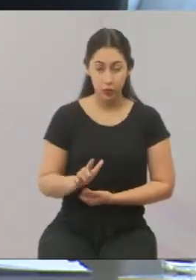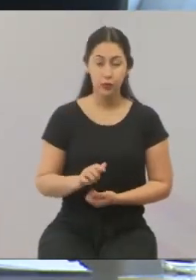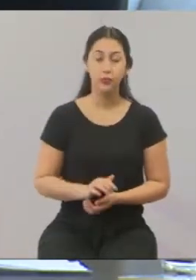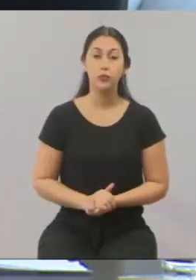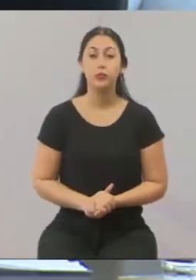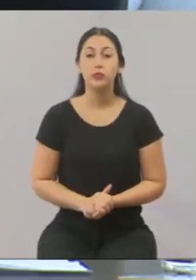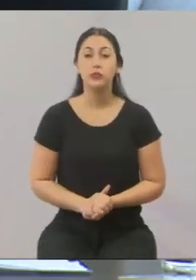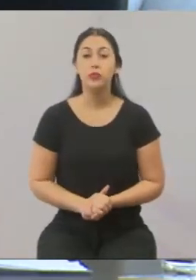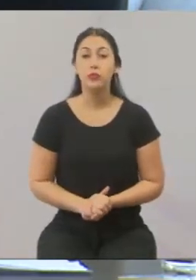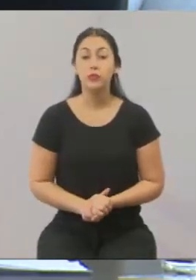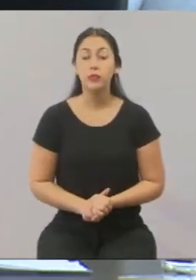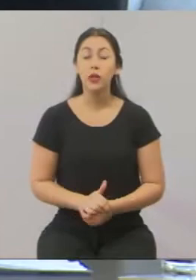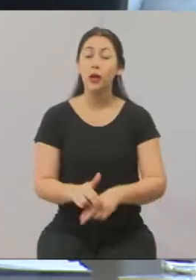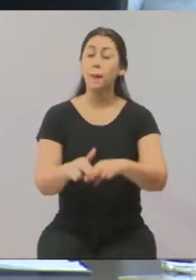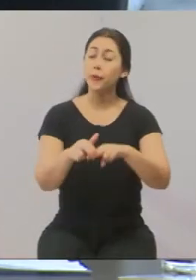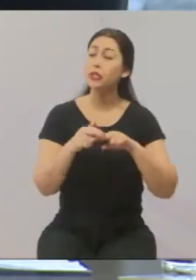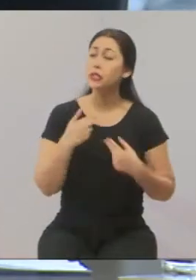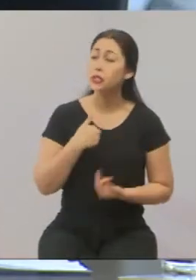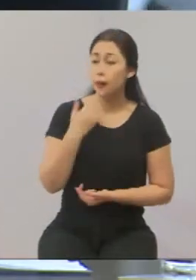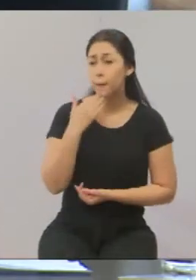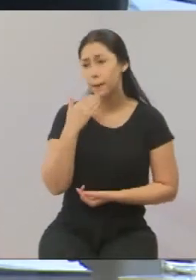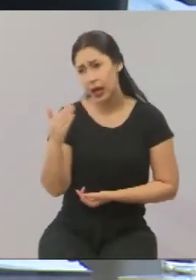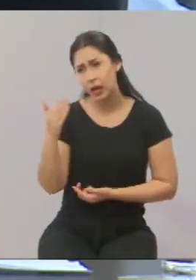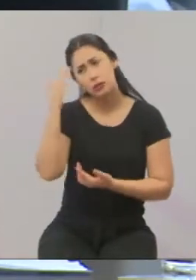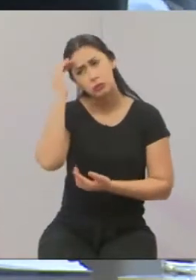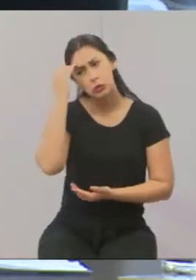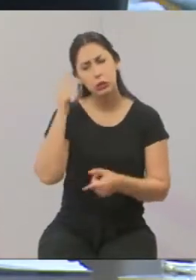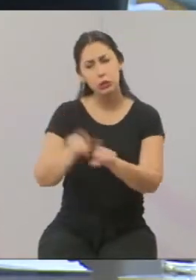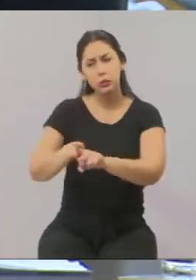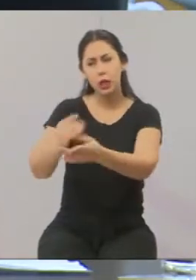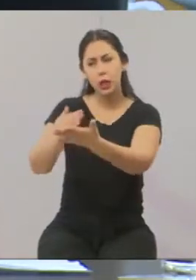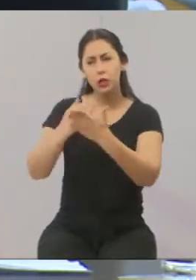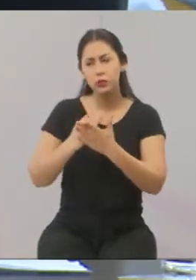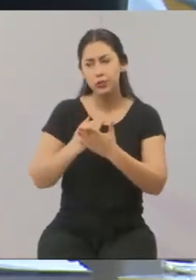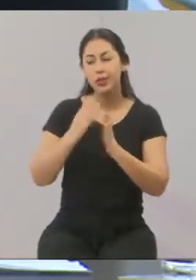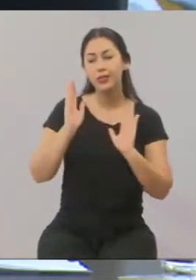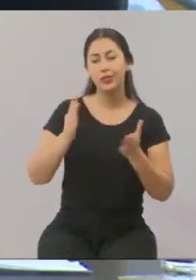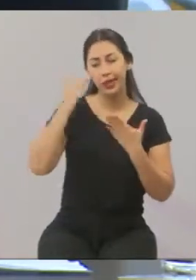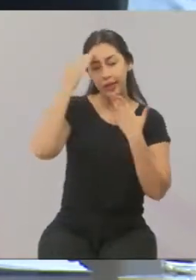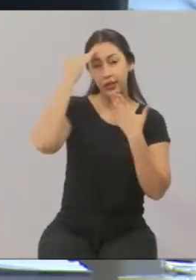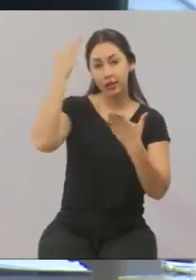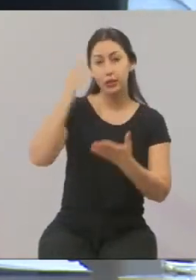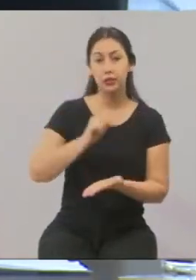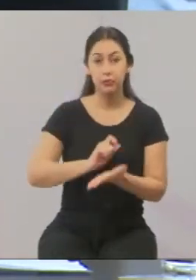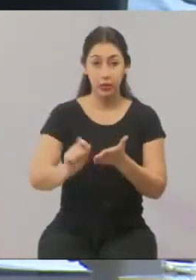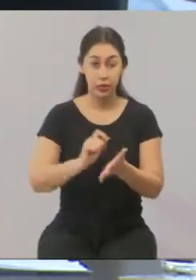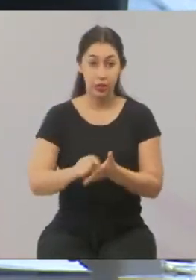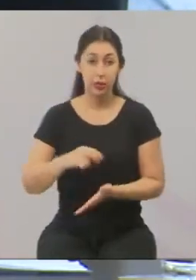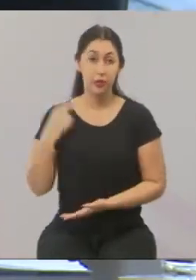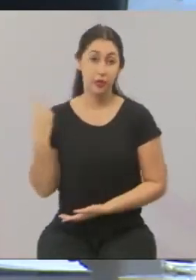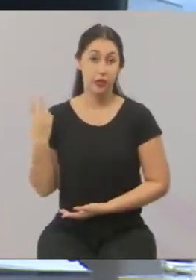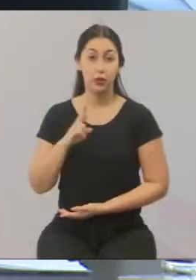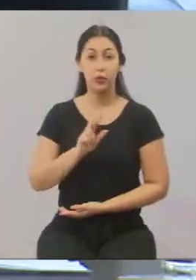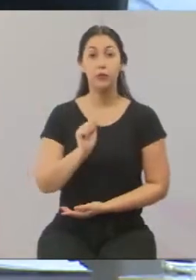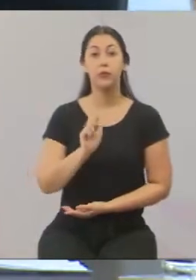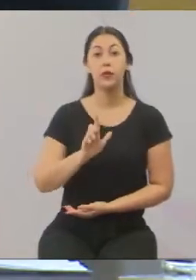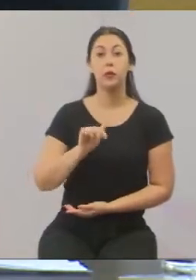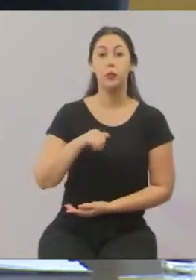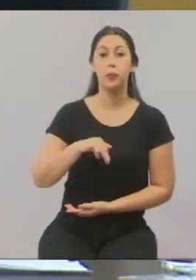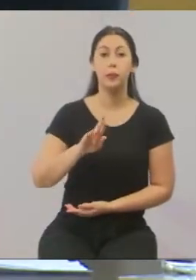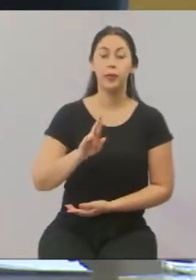respeitosamente, recorro à compreensão e aos prestes dessa concessionária, antecipando agradecimento pela atenção dispensada, subscrevo. Vereador Valmir Parque do Meia